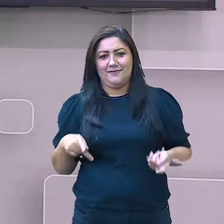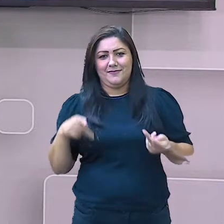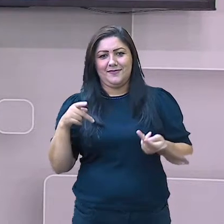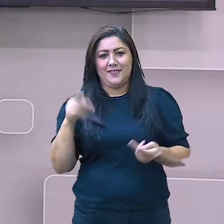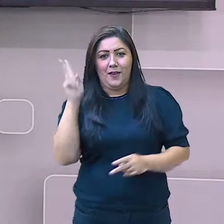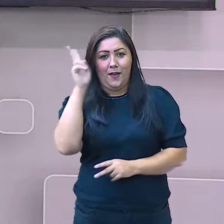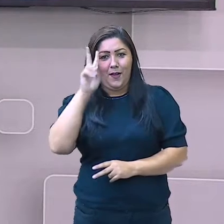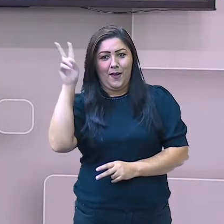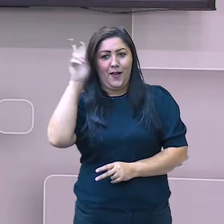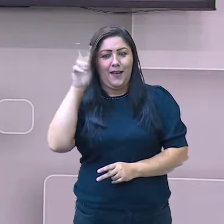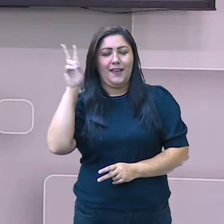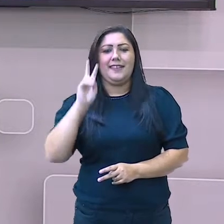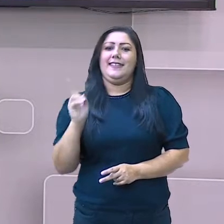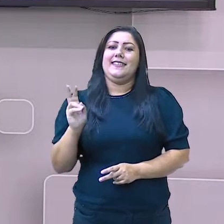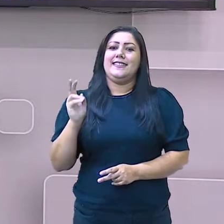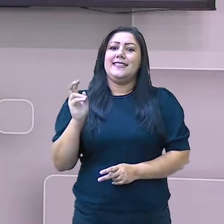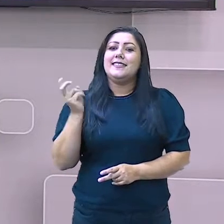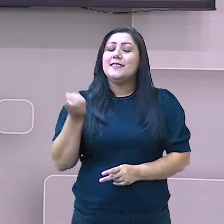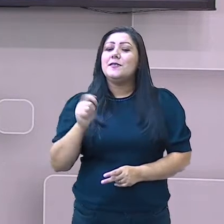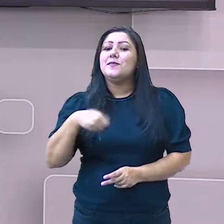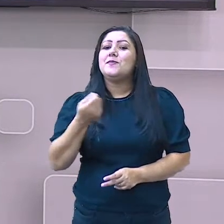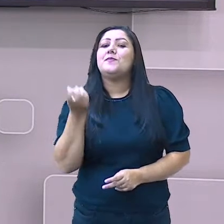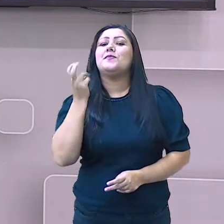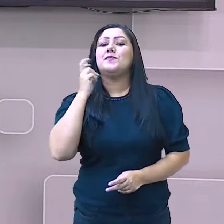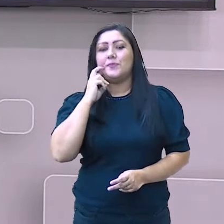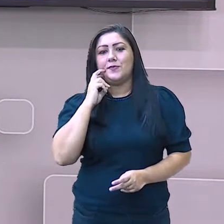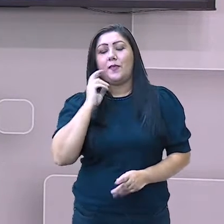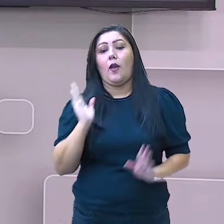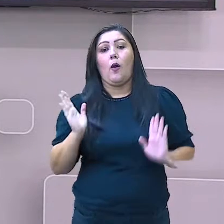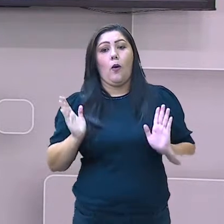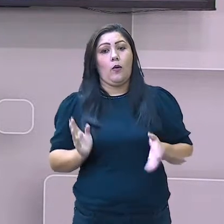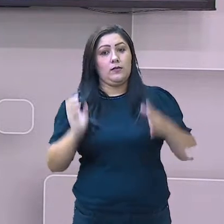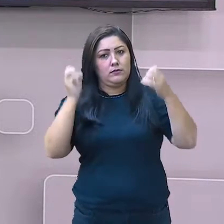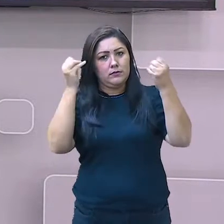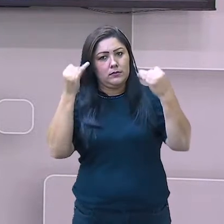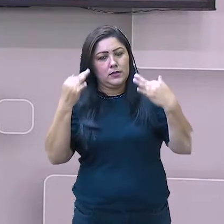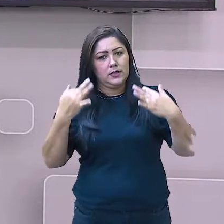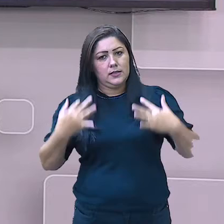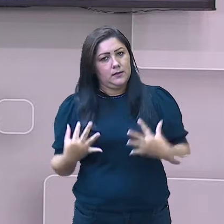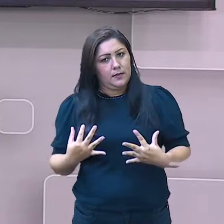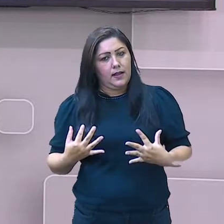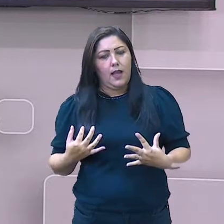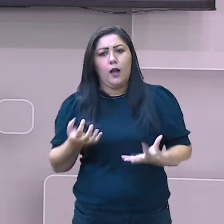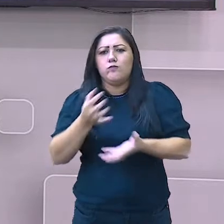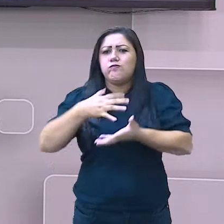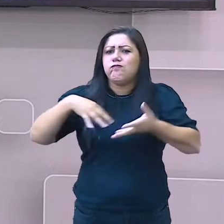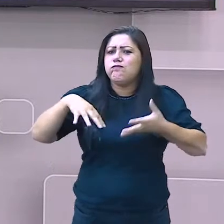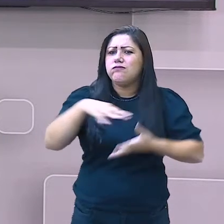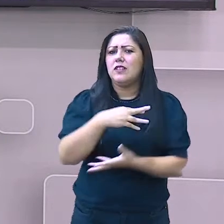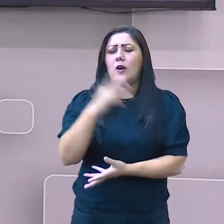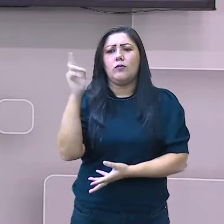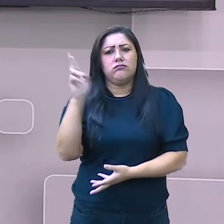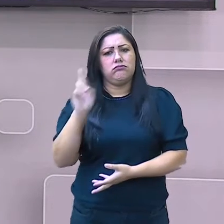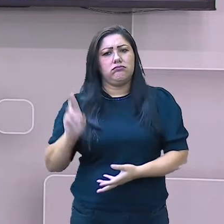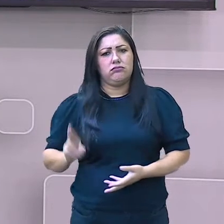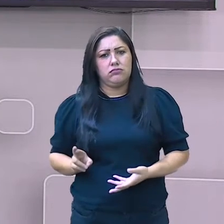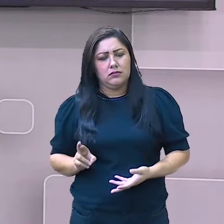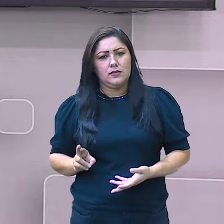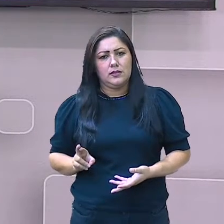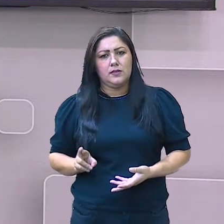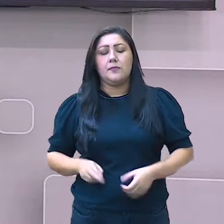Vamos falar hoje sobre a Revolução Russa e vamos abordar o comunismo e